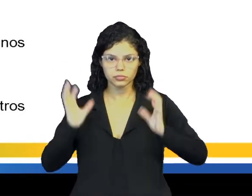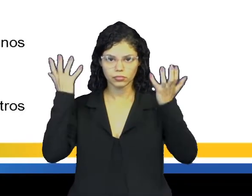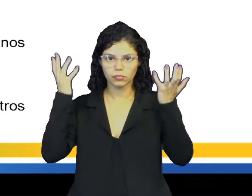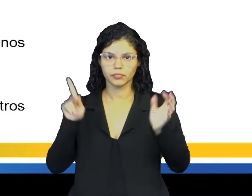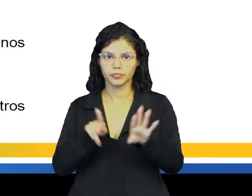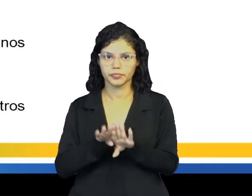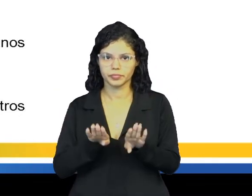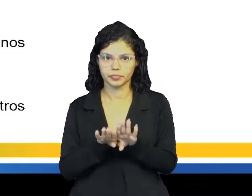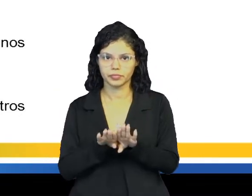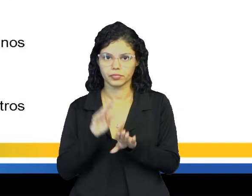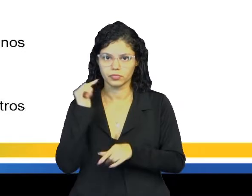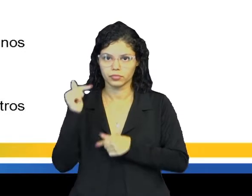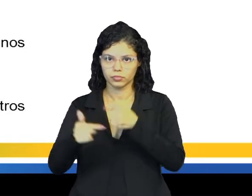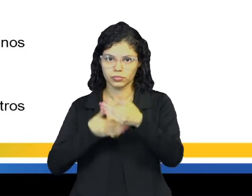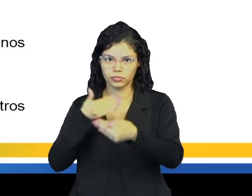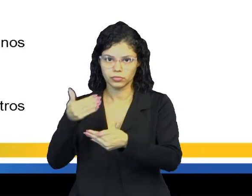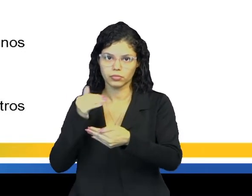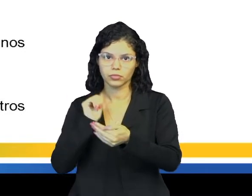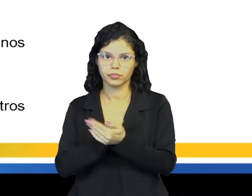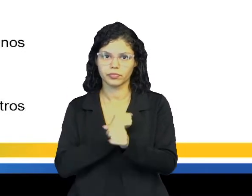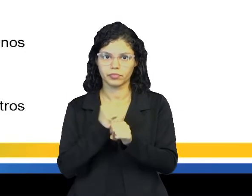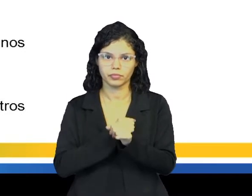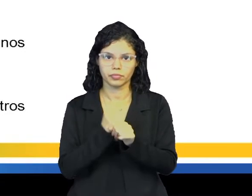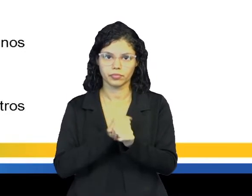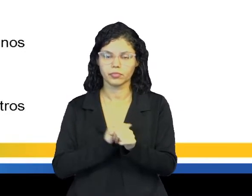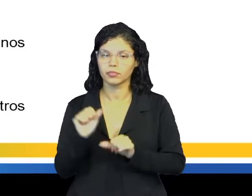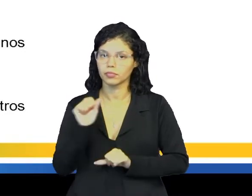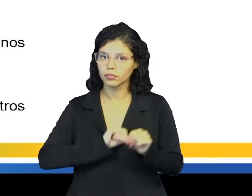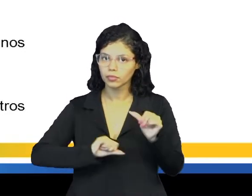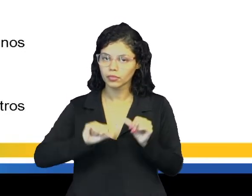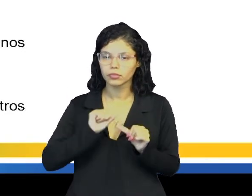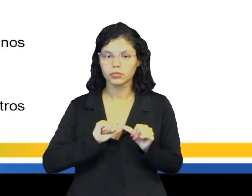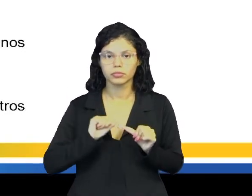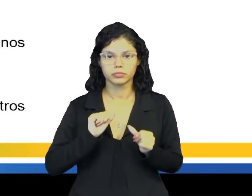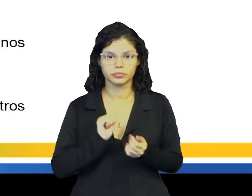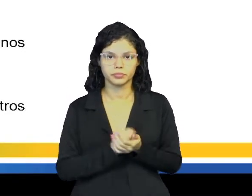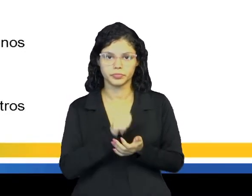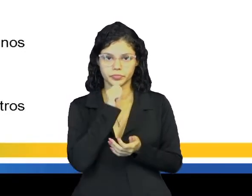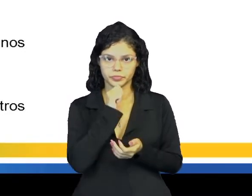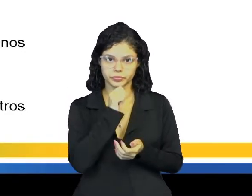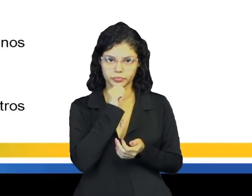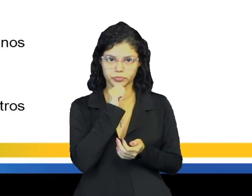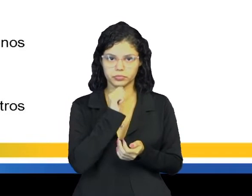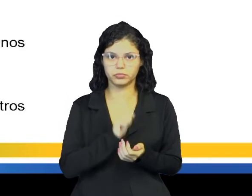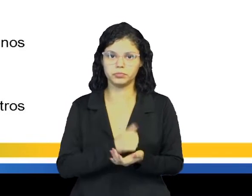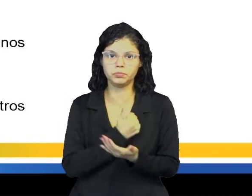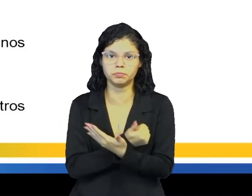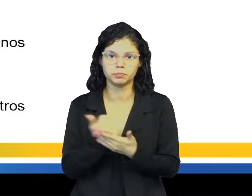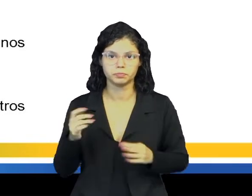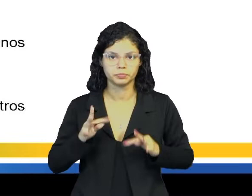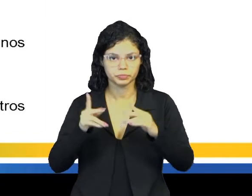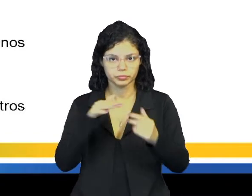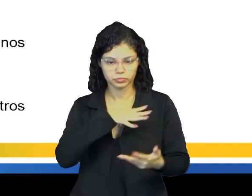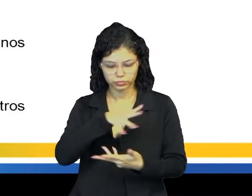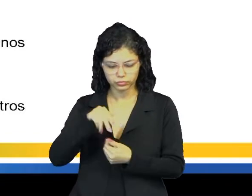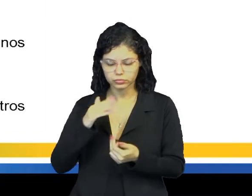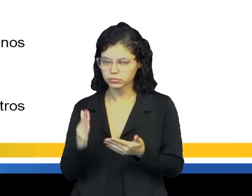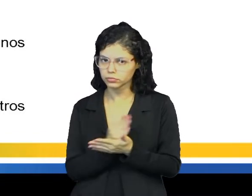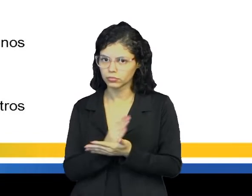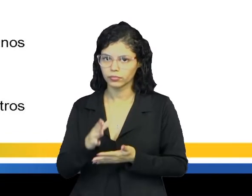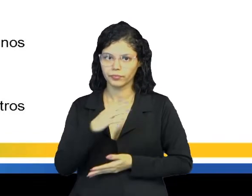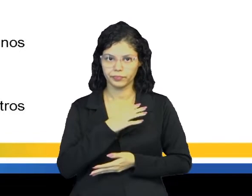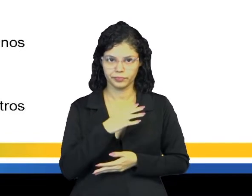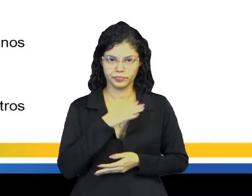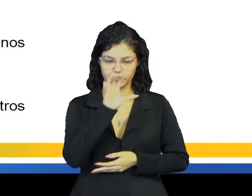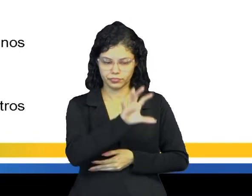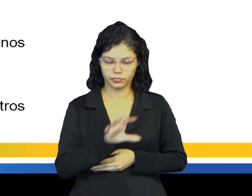deverão intensificar-se nos próximos anos. Estas mudanças estão a impulsionar ações em todo o mundo. Algumas cidades